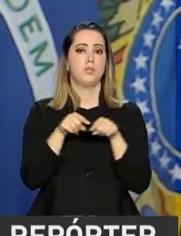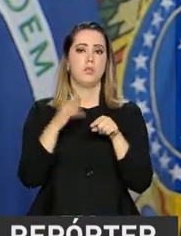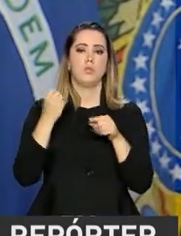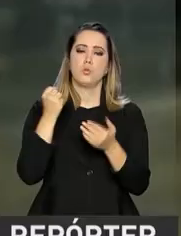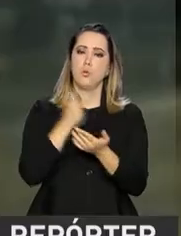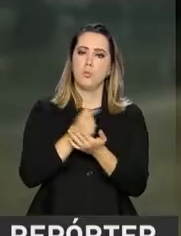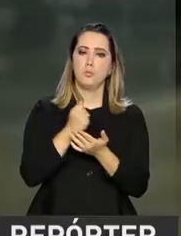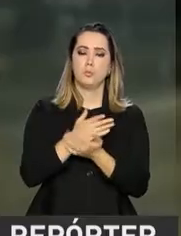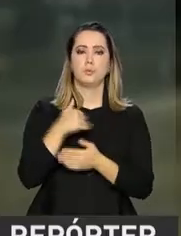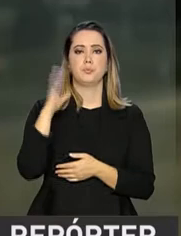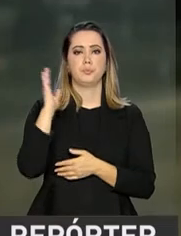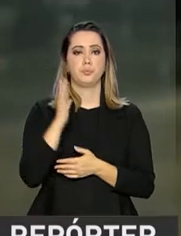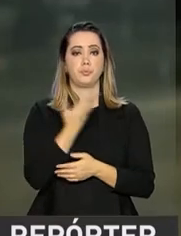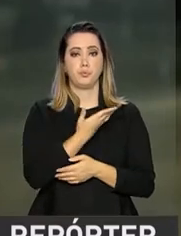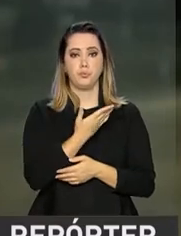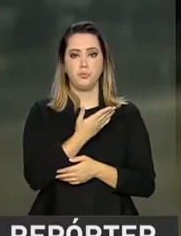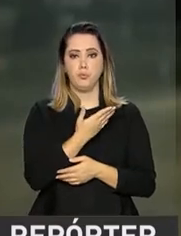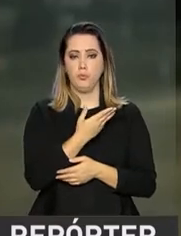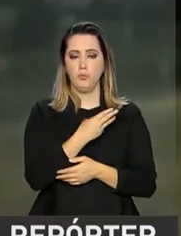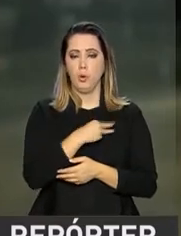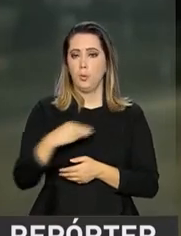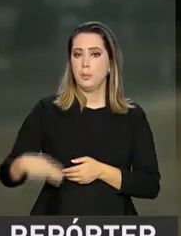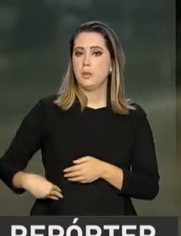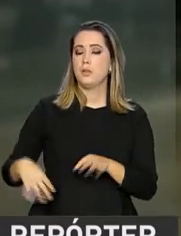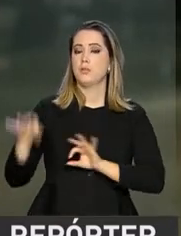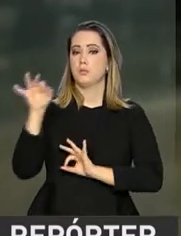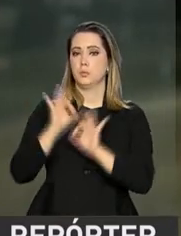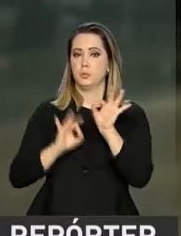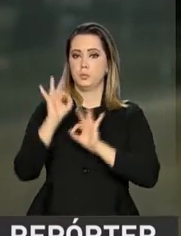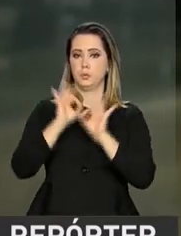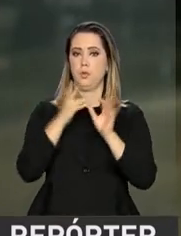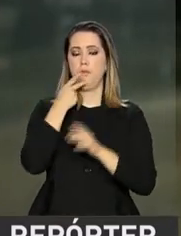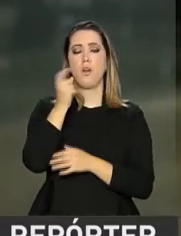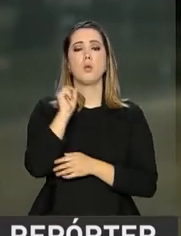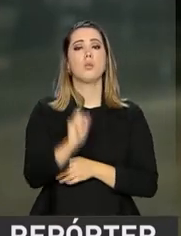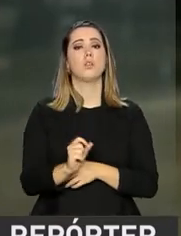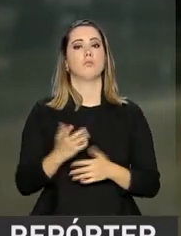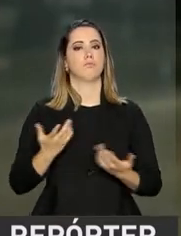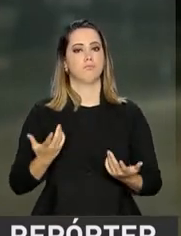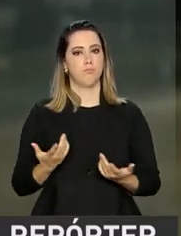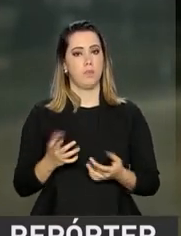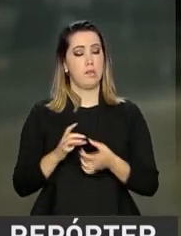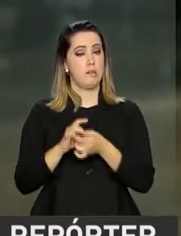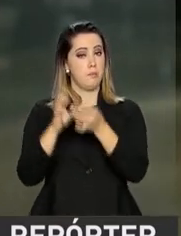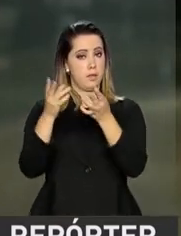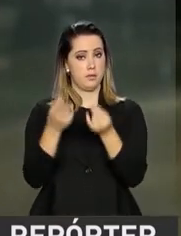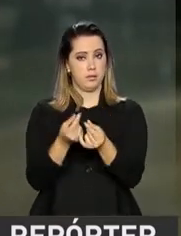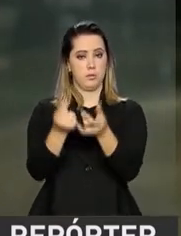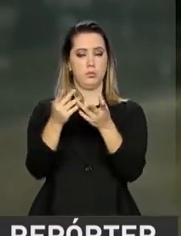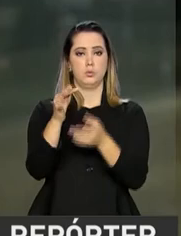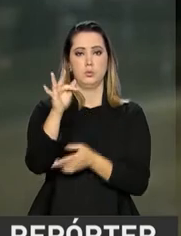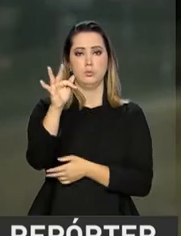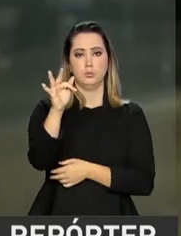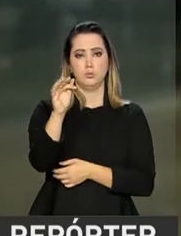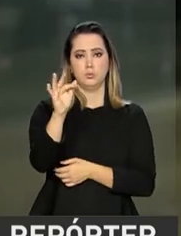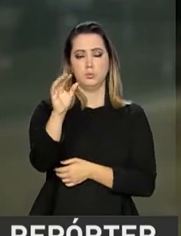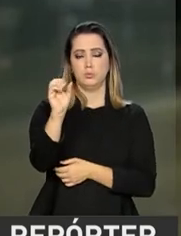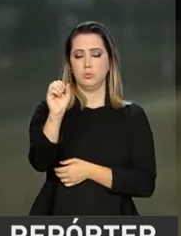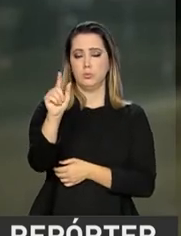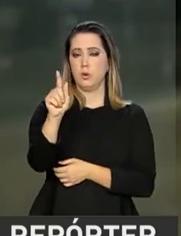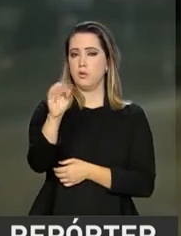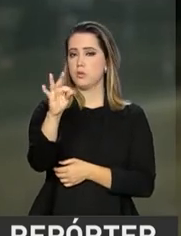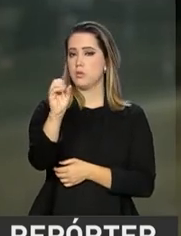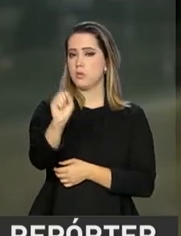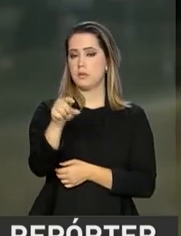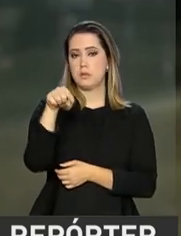o ministro do planejamento de oliveira afirmou que a liberação do saque nas contas inativas do fgts correr deste